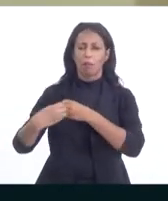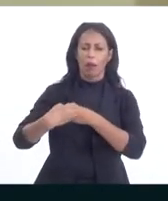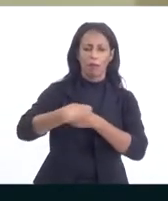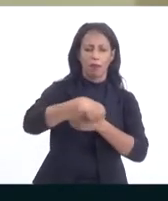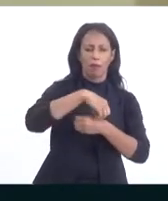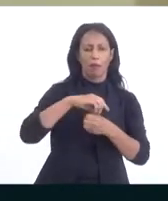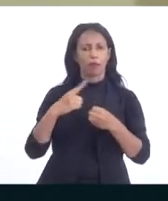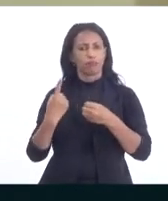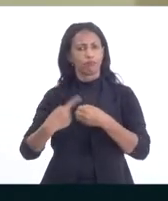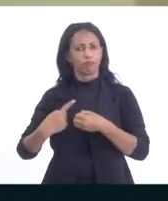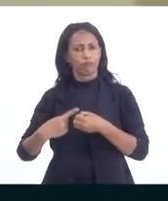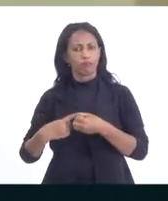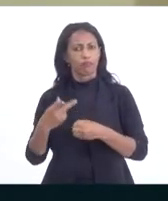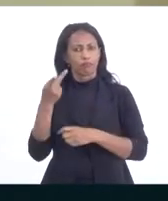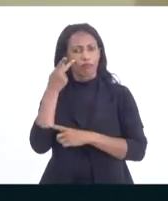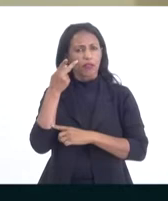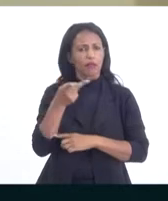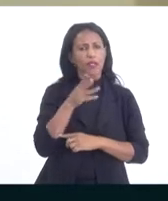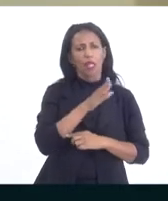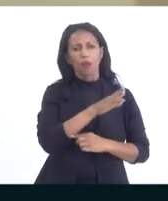né, visitar esses espaços, estar próximo